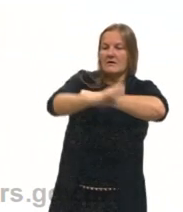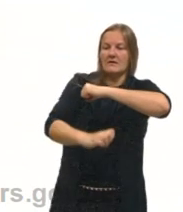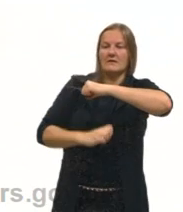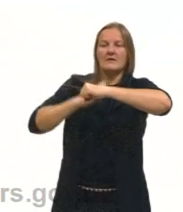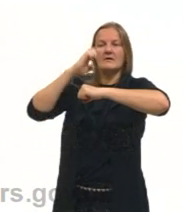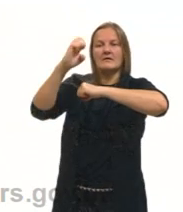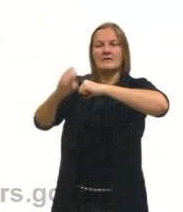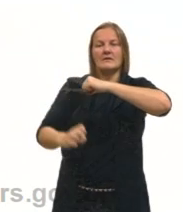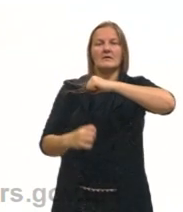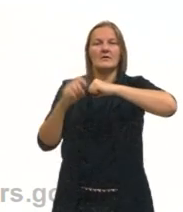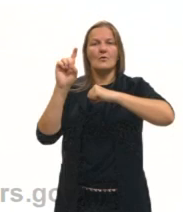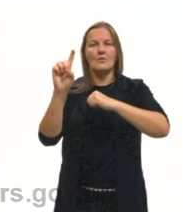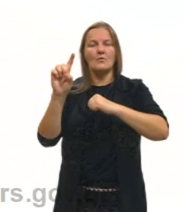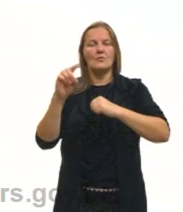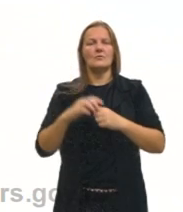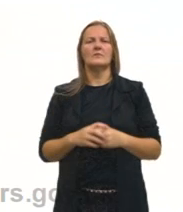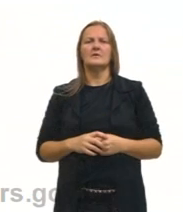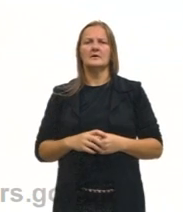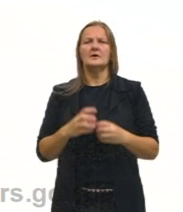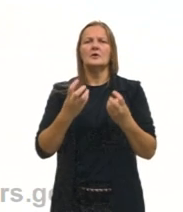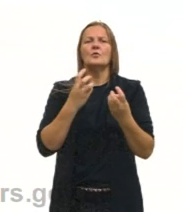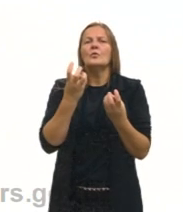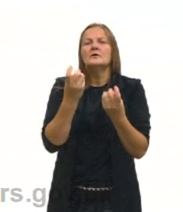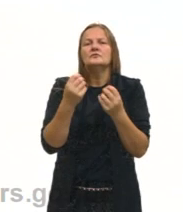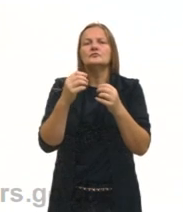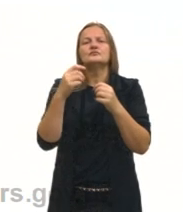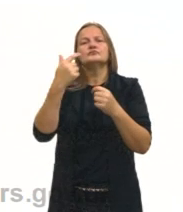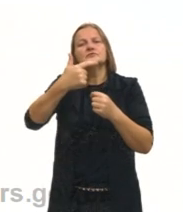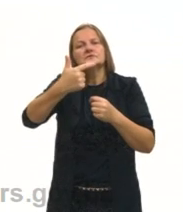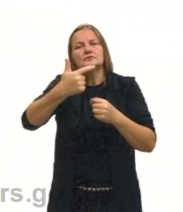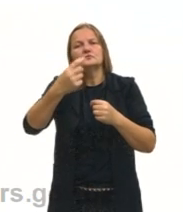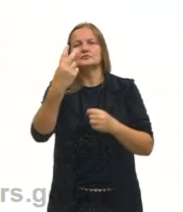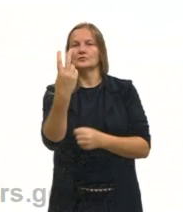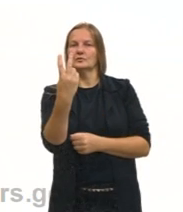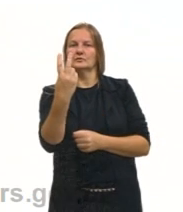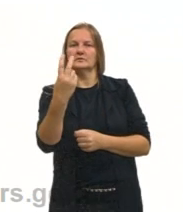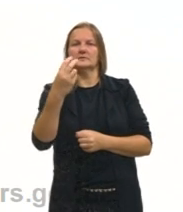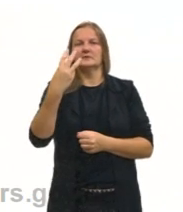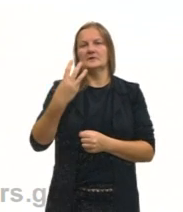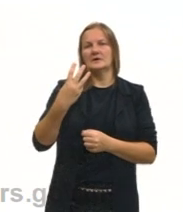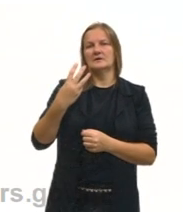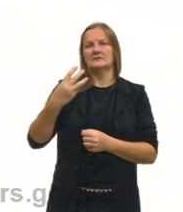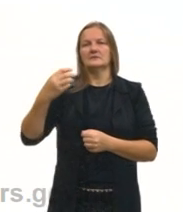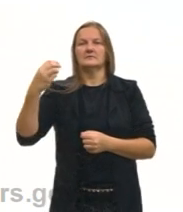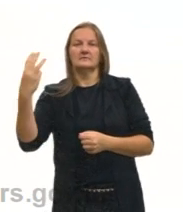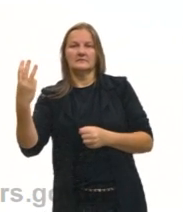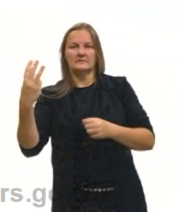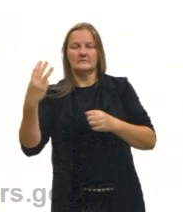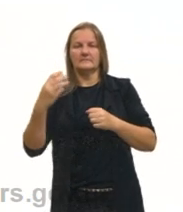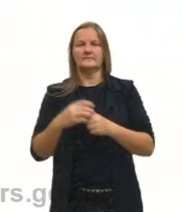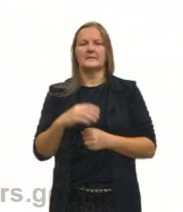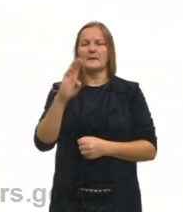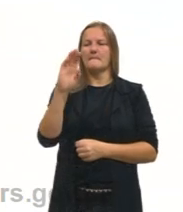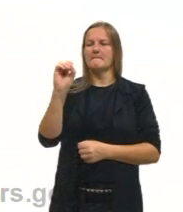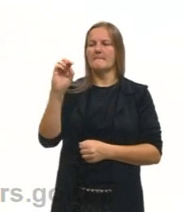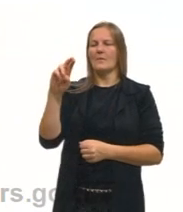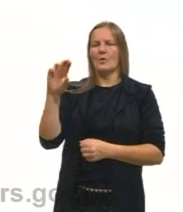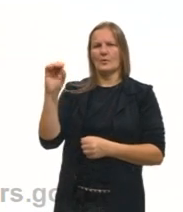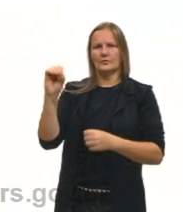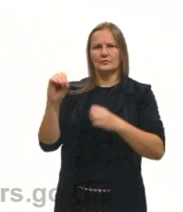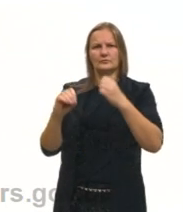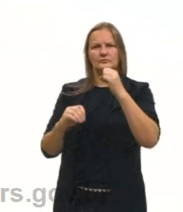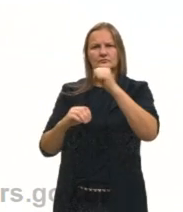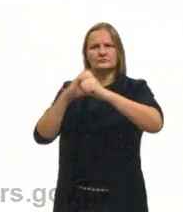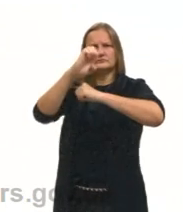aqui são os metais alcalinos terrosos vão ter dois elétrons na camada de valência ou três aqui é a família do Boro tem